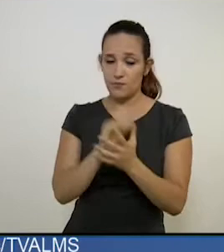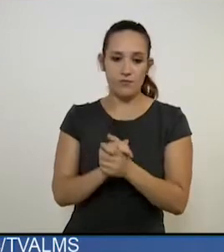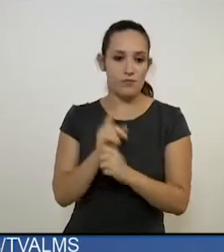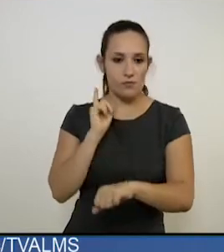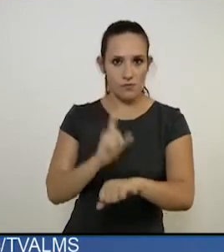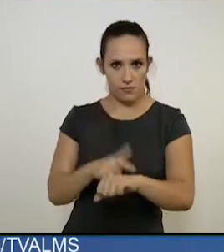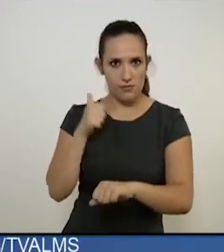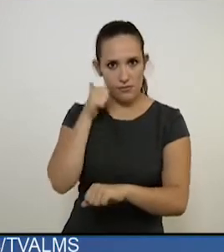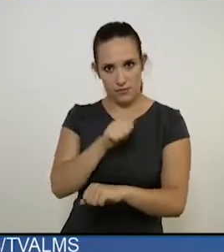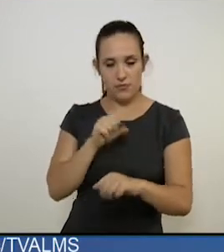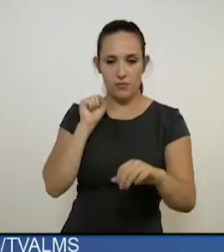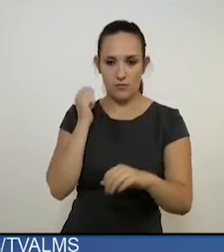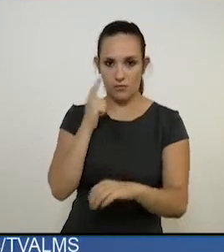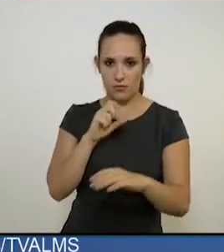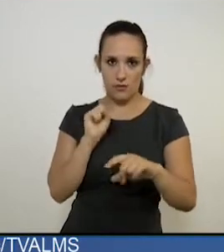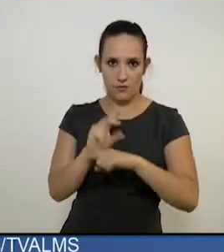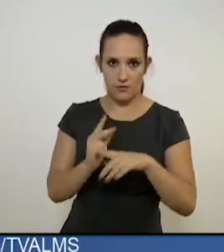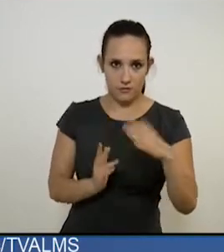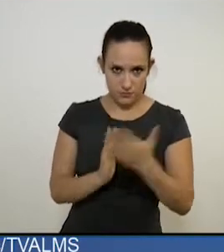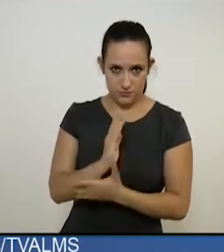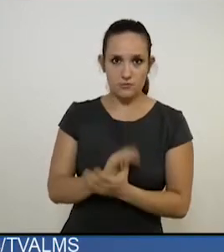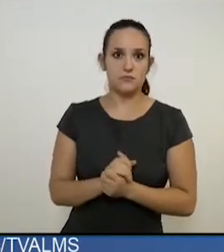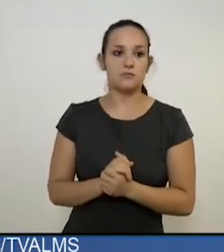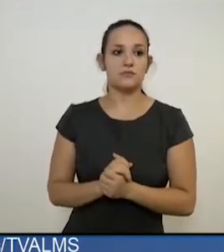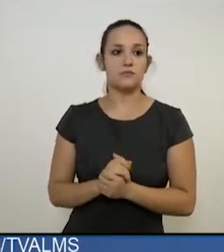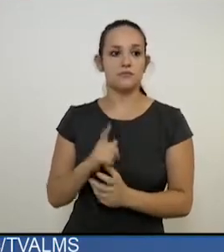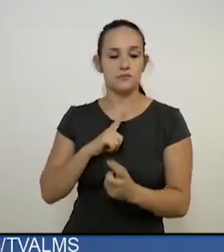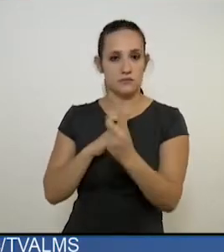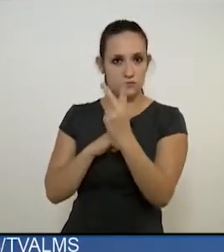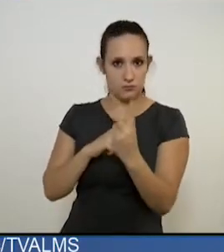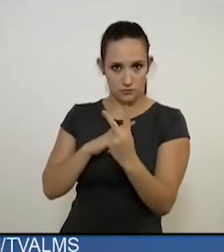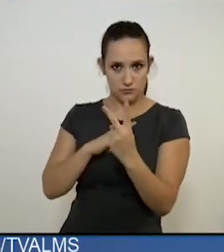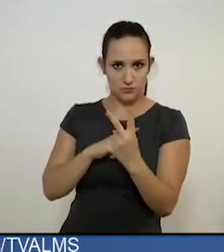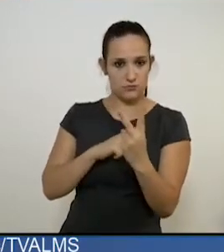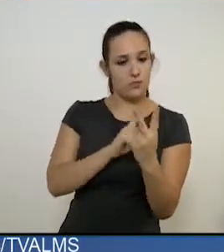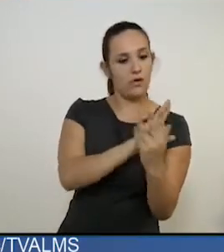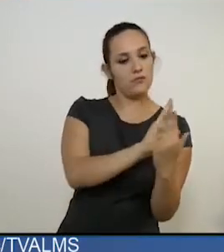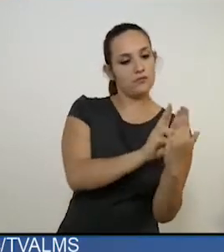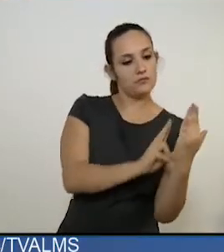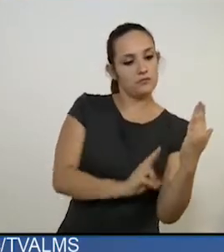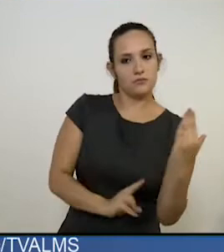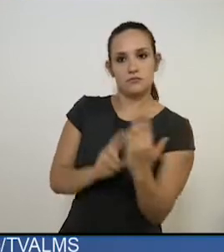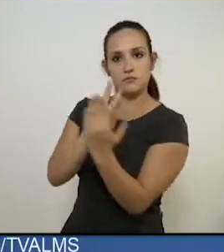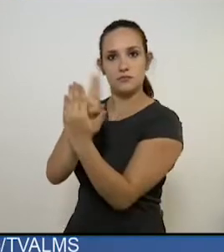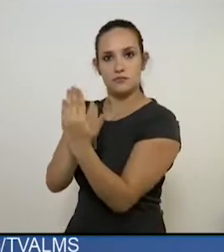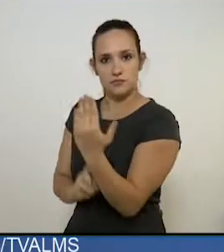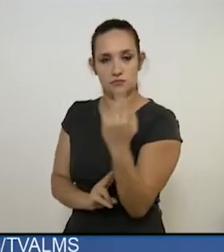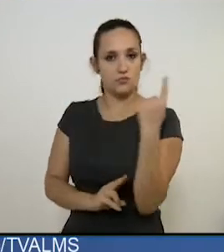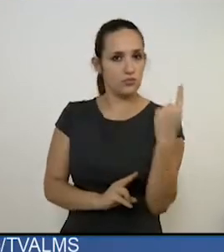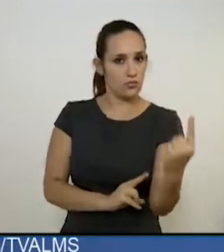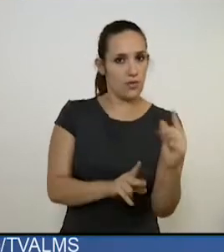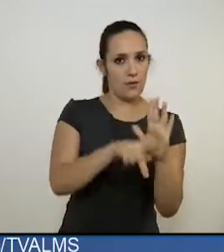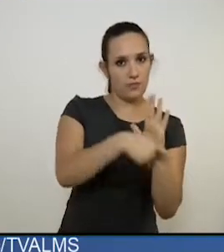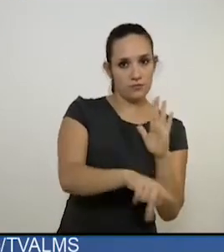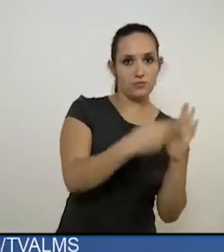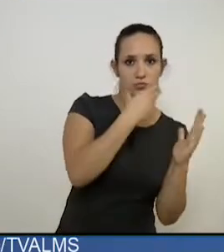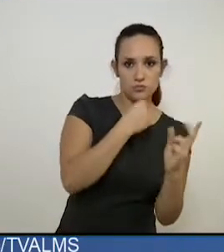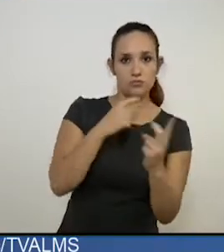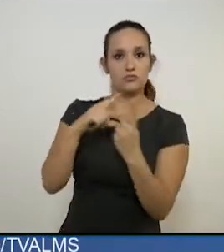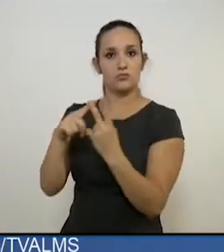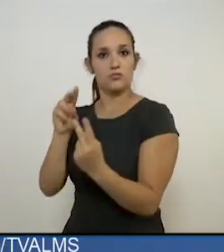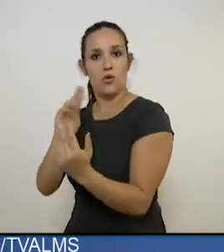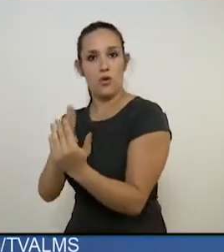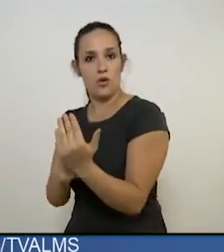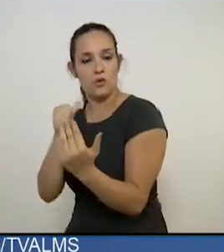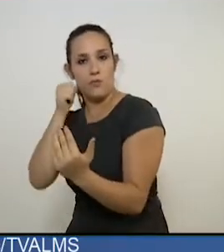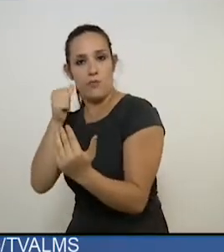haveria 2 listas de votação. 2 listas de votação nominal. uma de homens e outra de